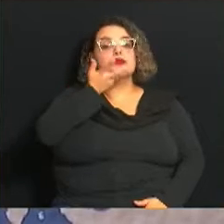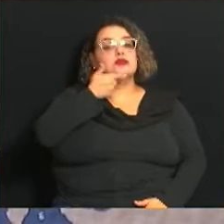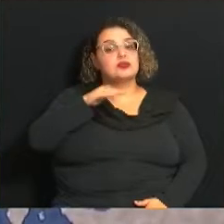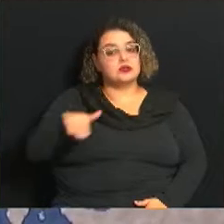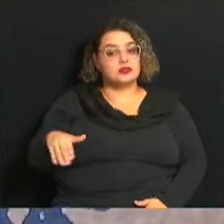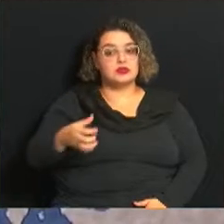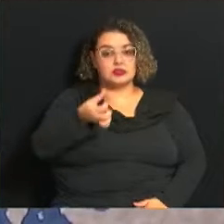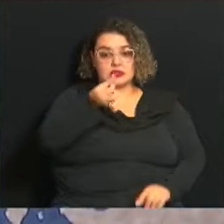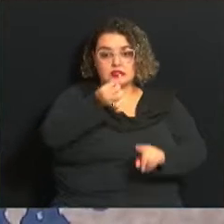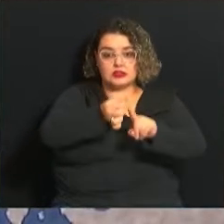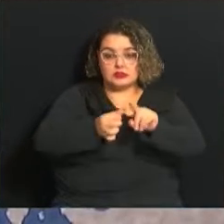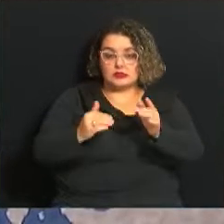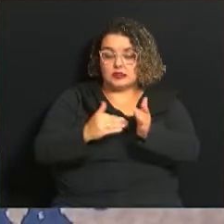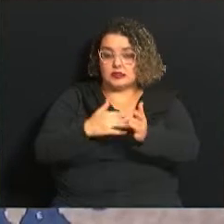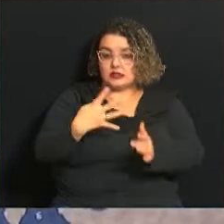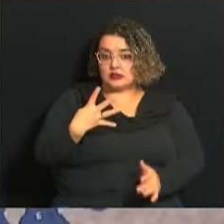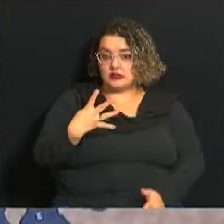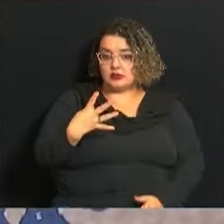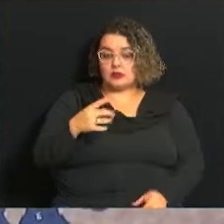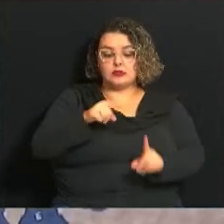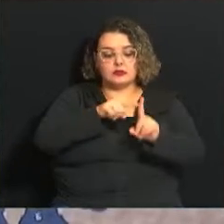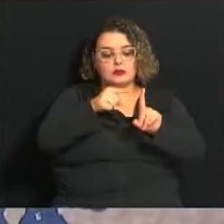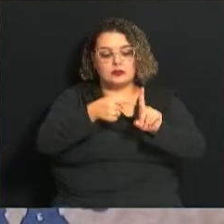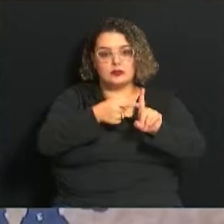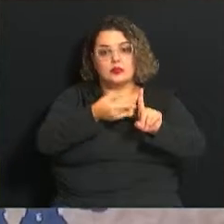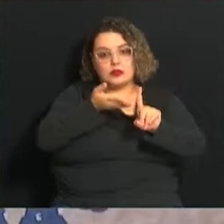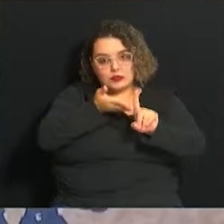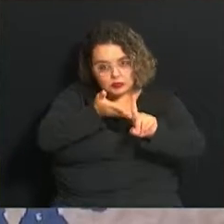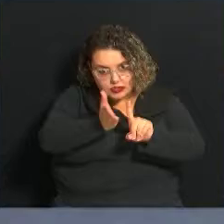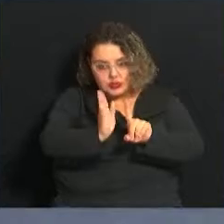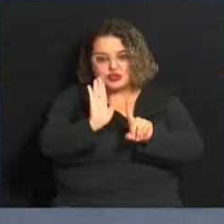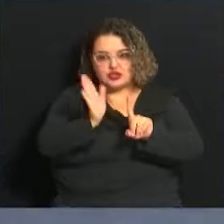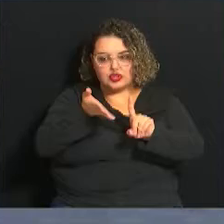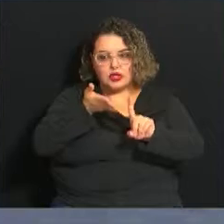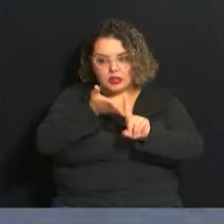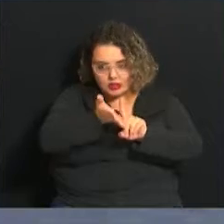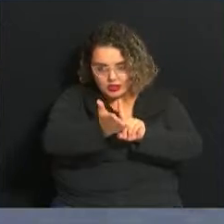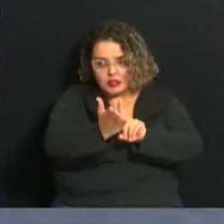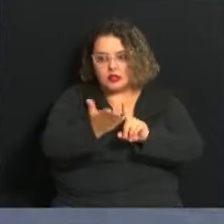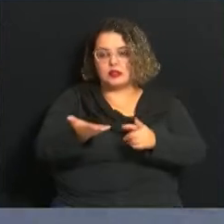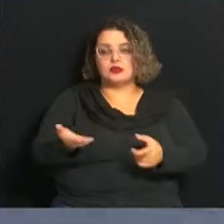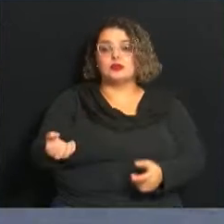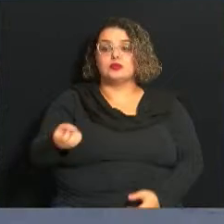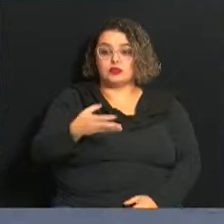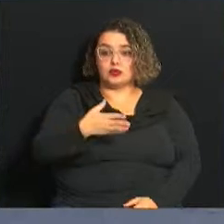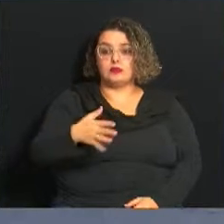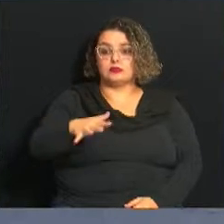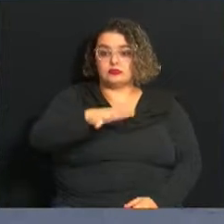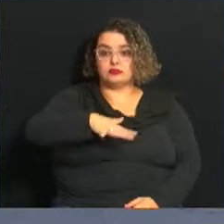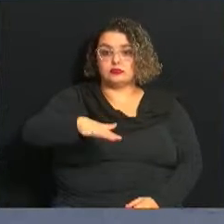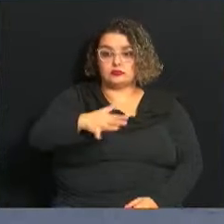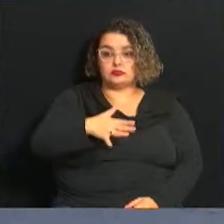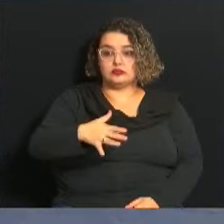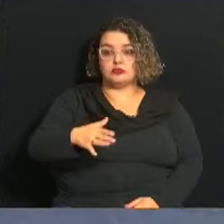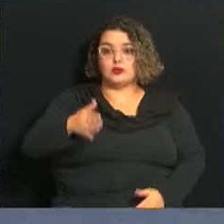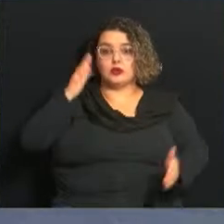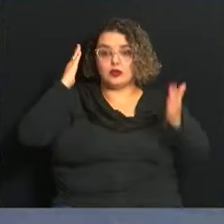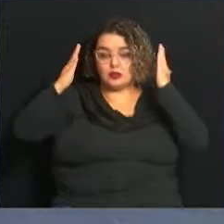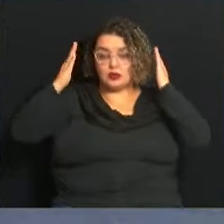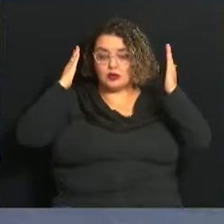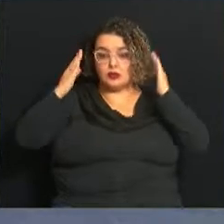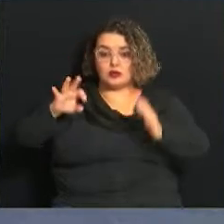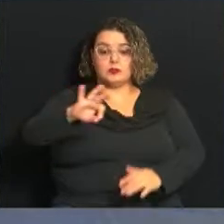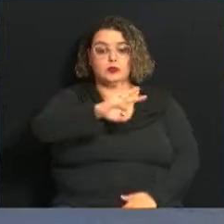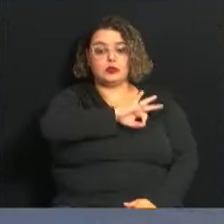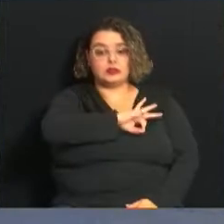meses a 4 anos, gestantes, puérperas e mais recentemente os novos públicos que entraram, né? Os caminhoneiros, forças